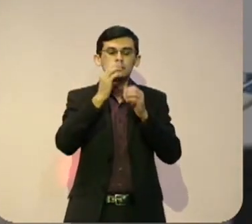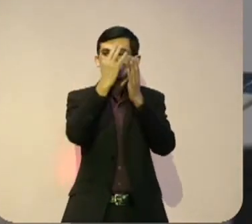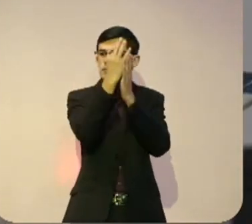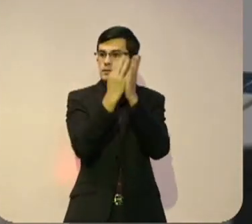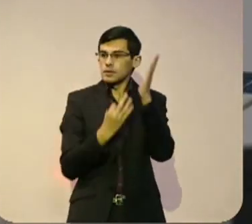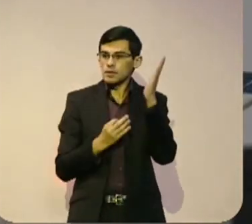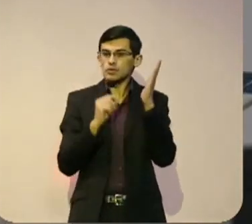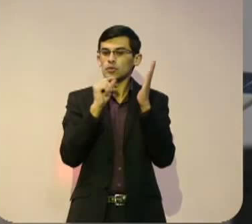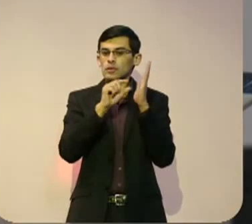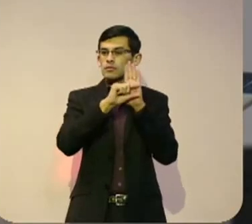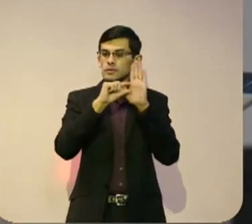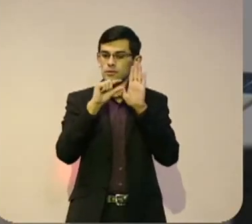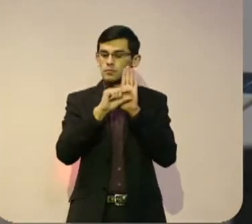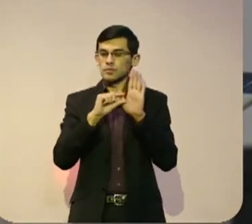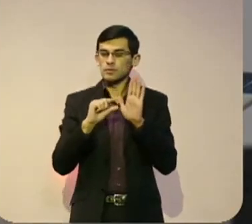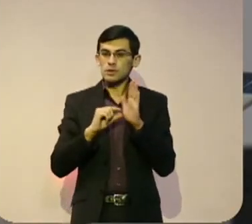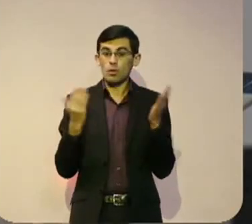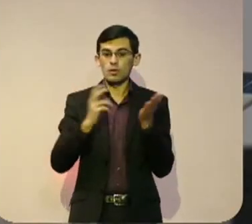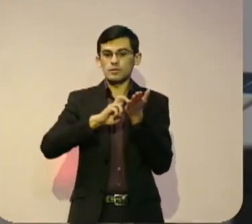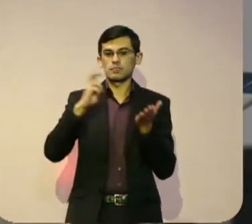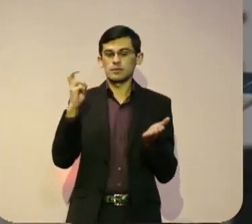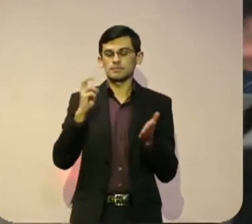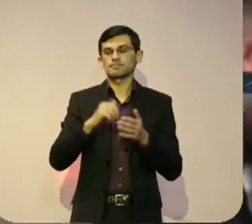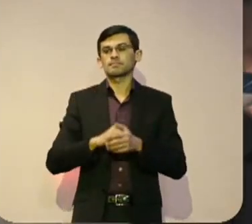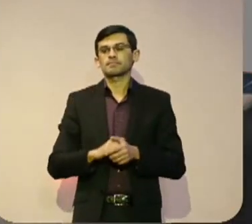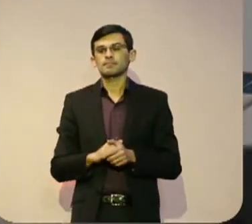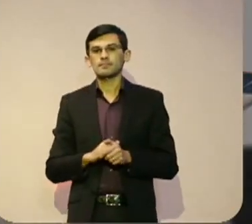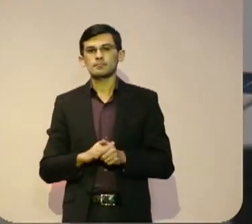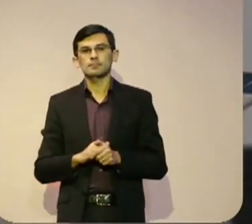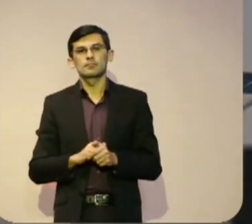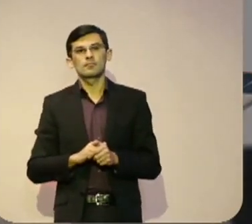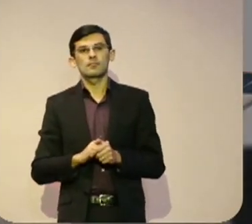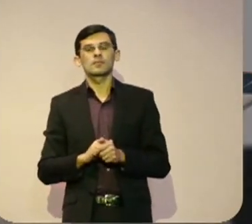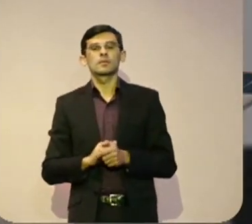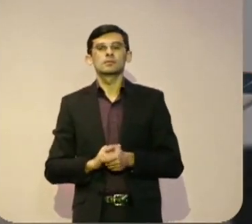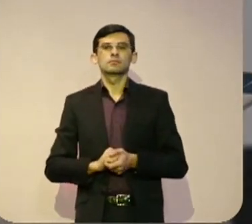nesses versículos aqui hoje de manhã.